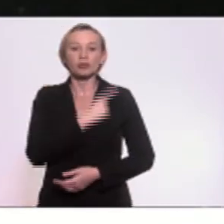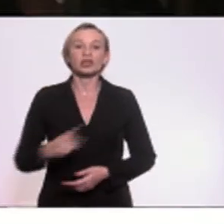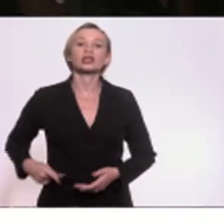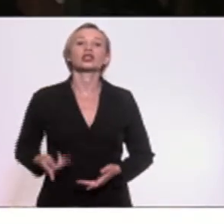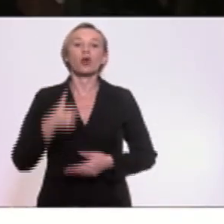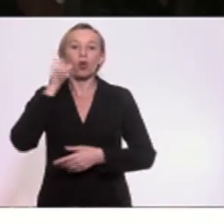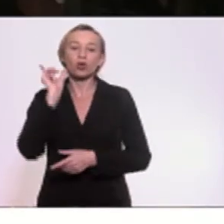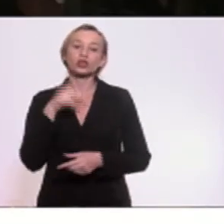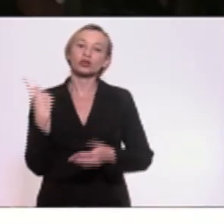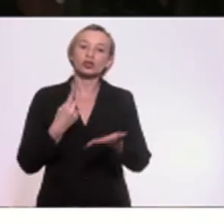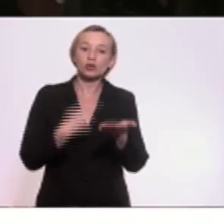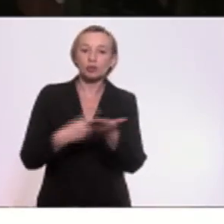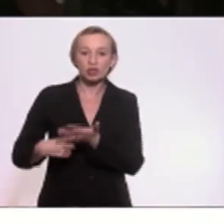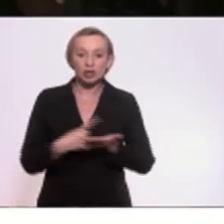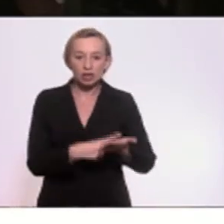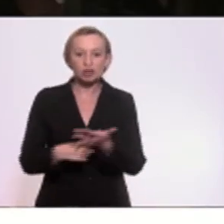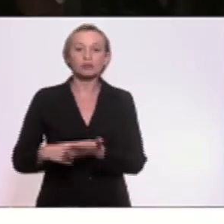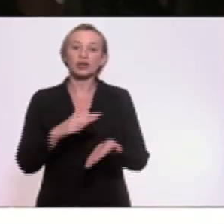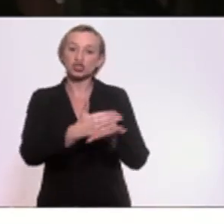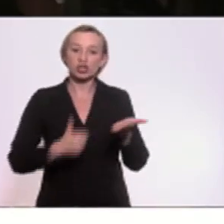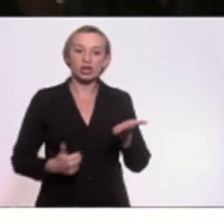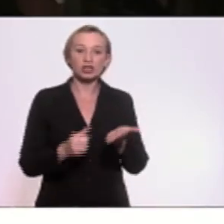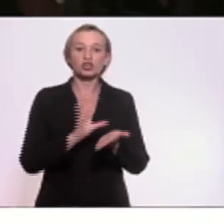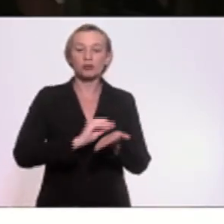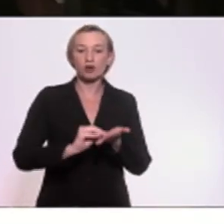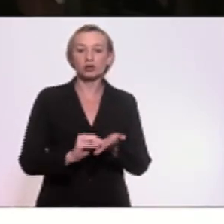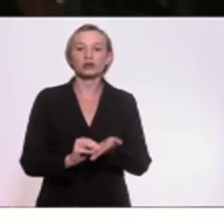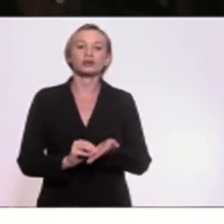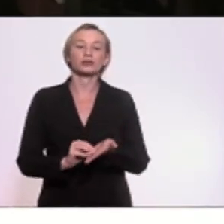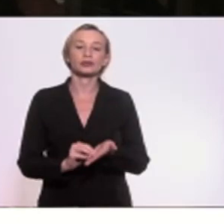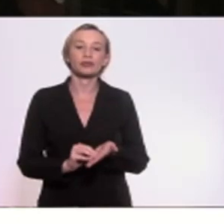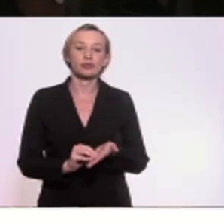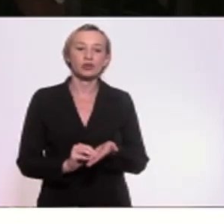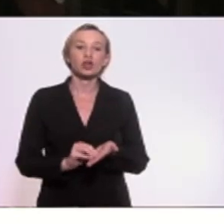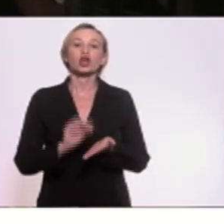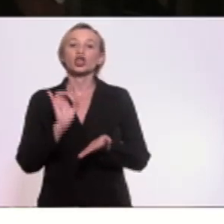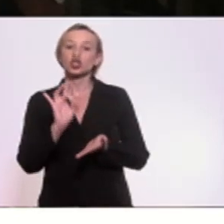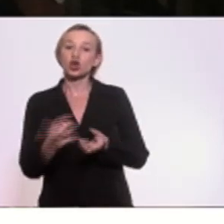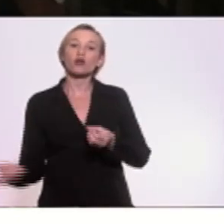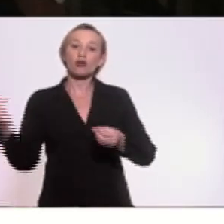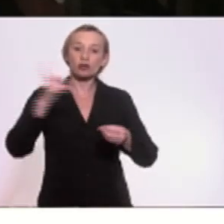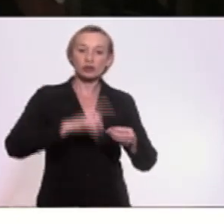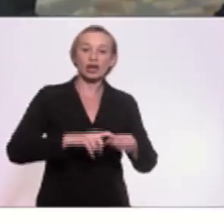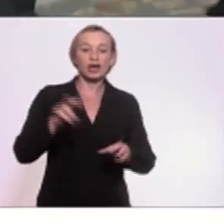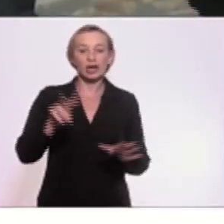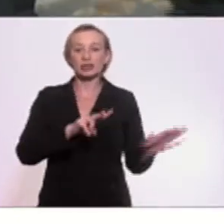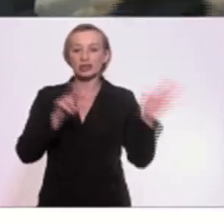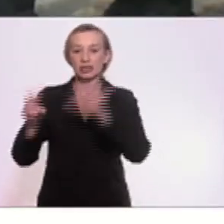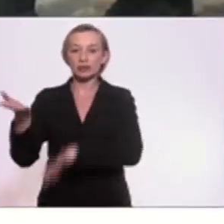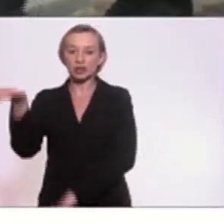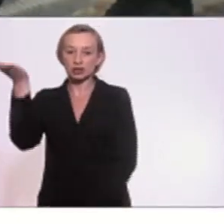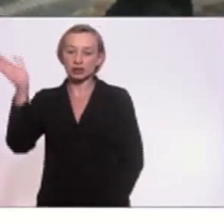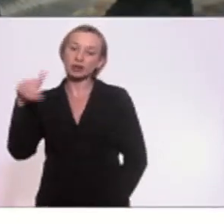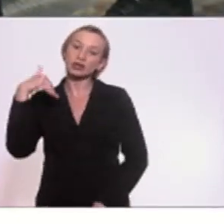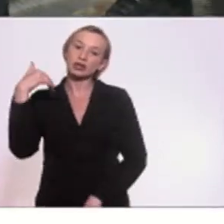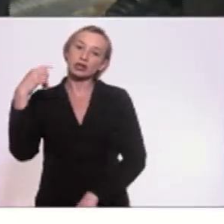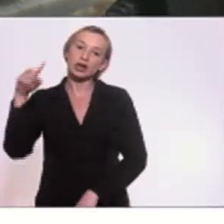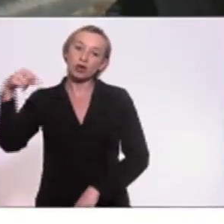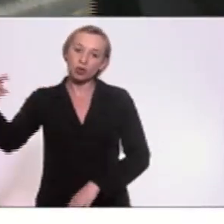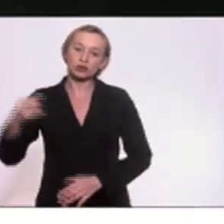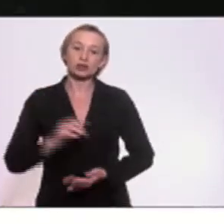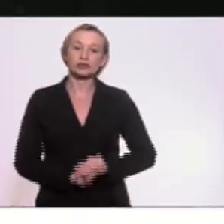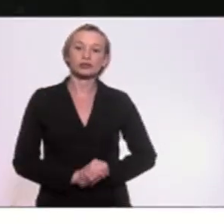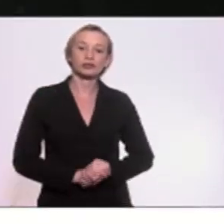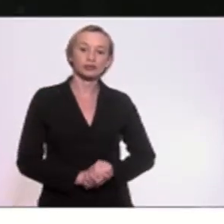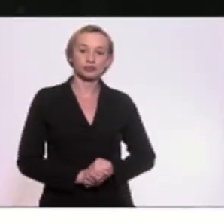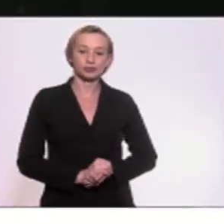combinamos ontem para Vossa Excelência retirar de pauta, por favor, retornar a semana que vem. Retirado a pedido do autor, possivelmente